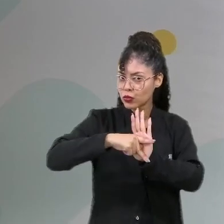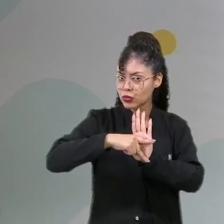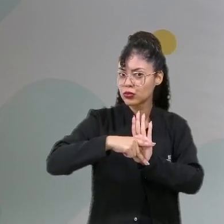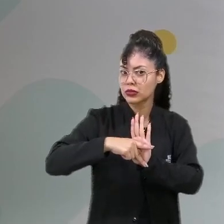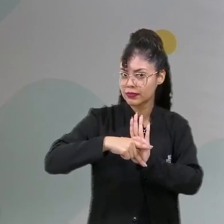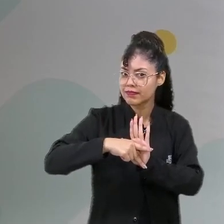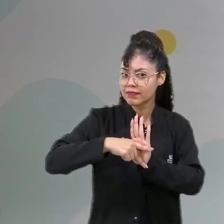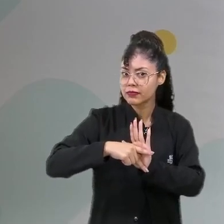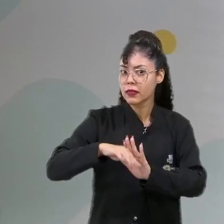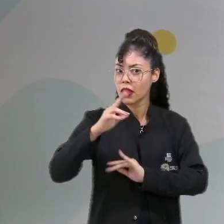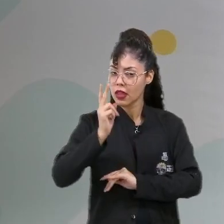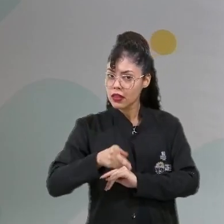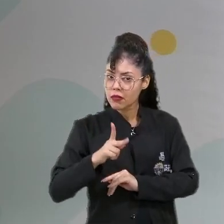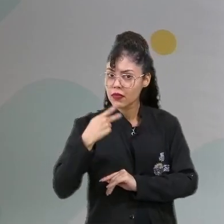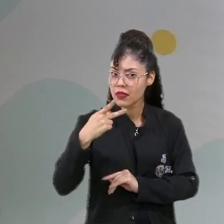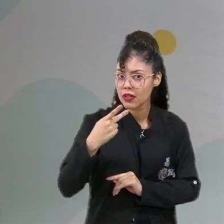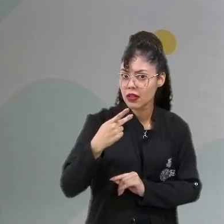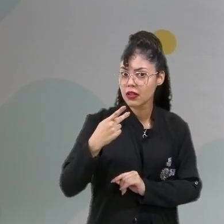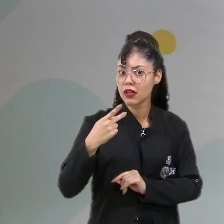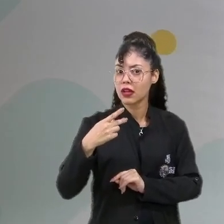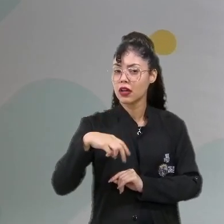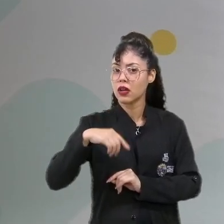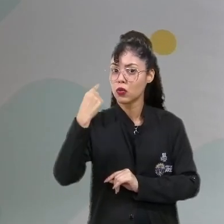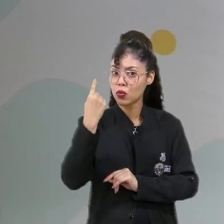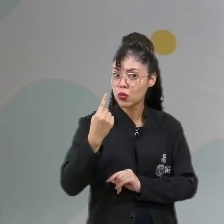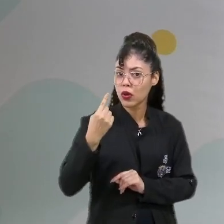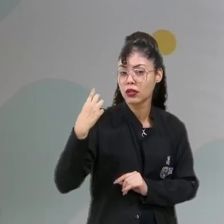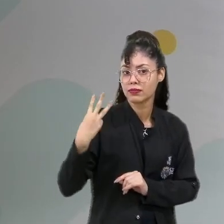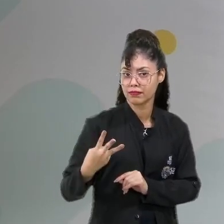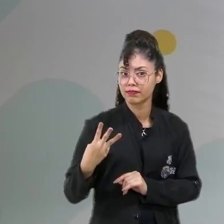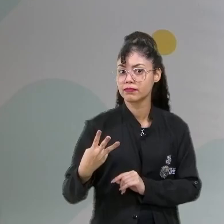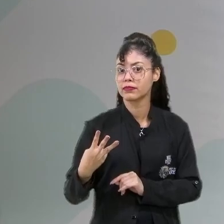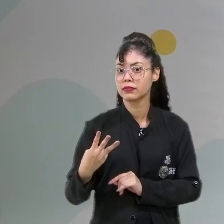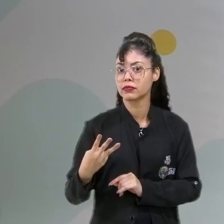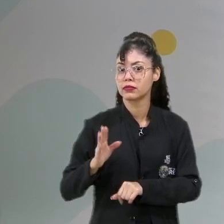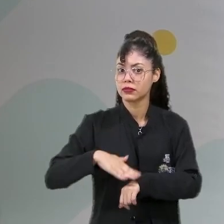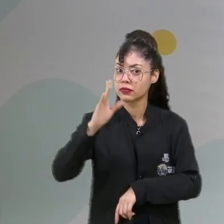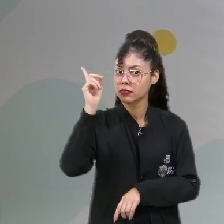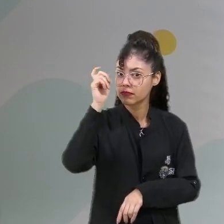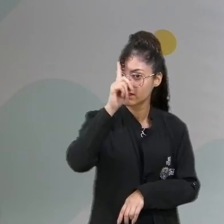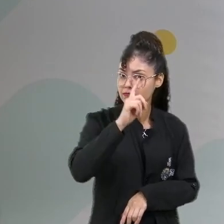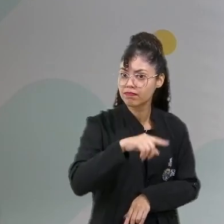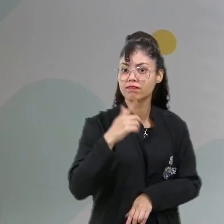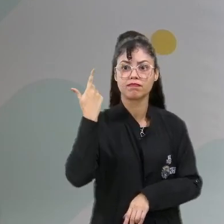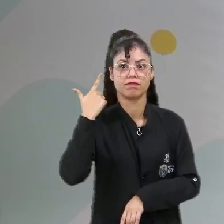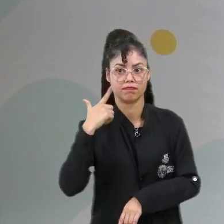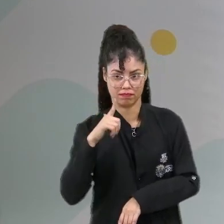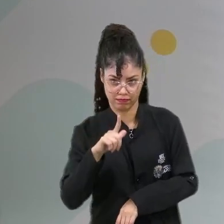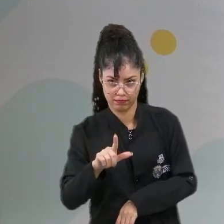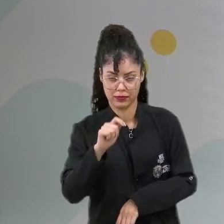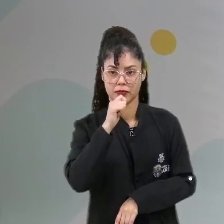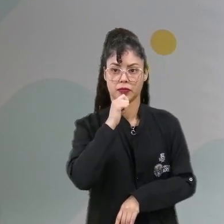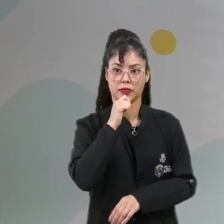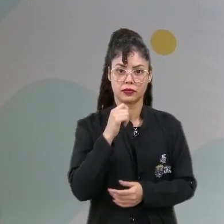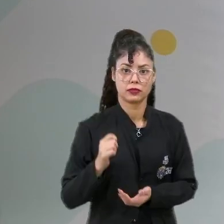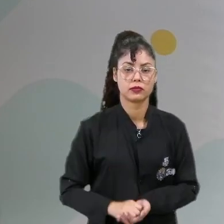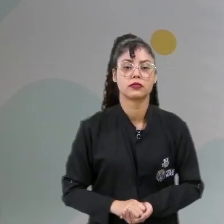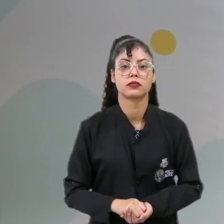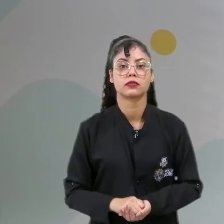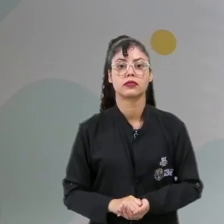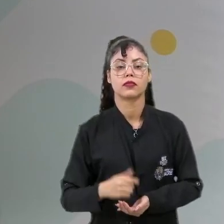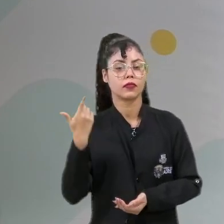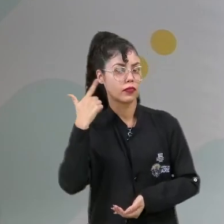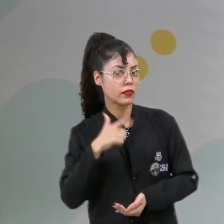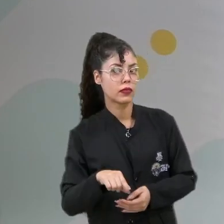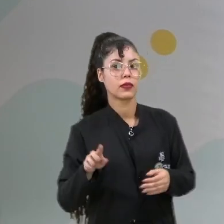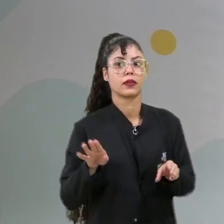Então, assim, eu sempre falo que a competência de número 1 e a 3 são as mais difíceis de conseguir, né, alcançar os 200